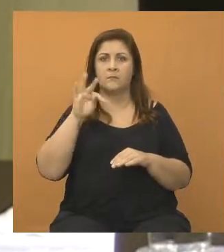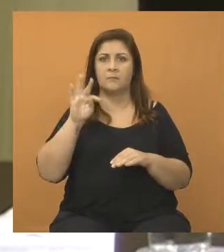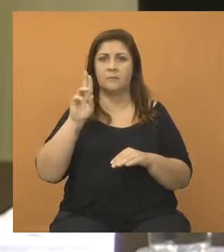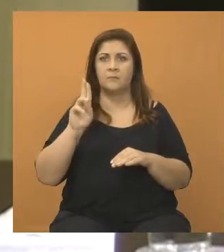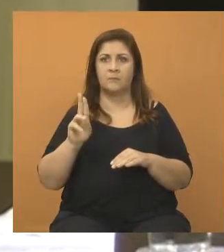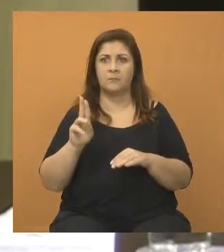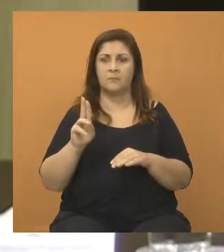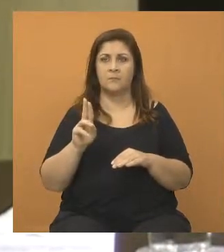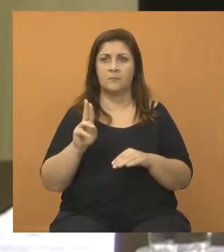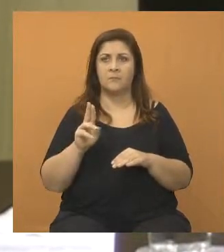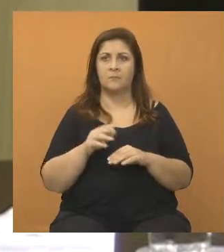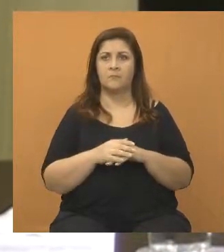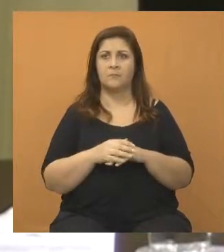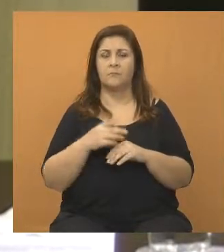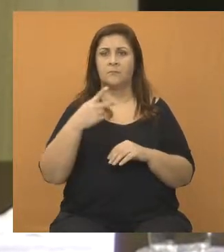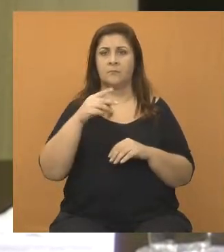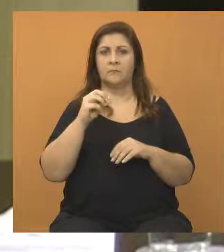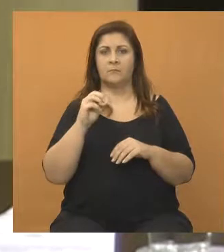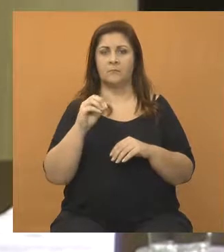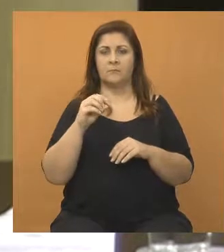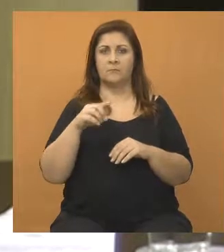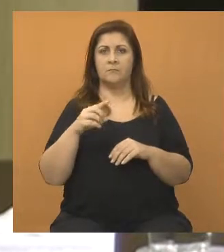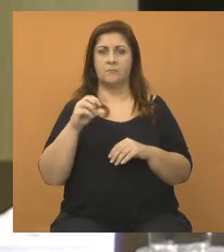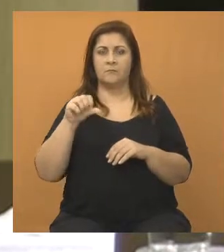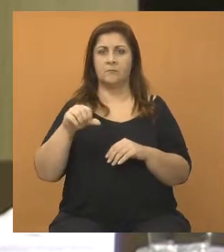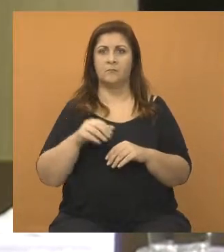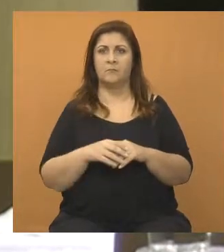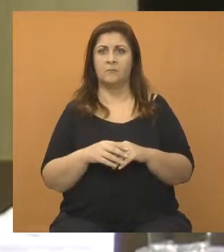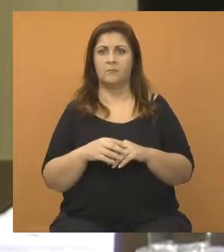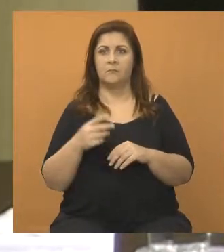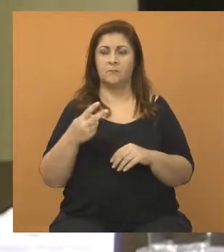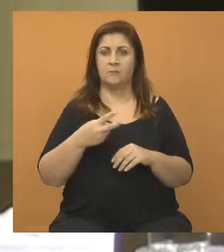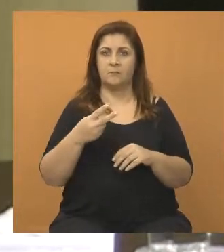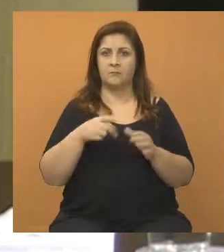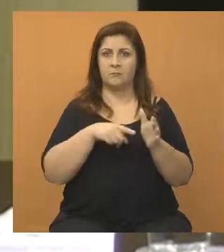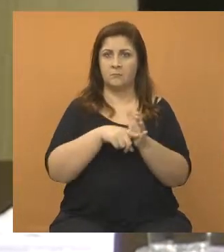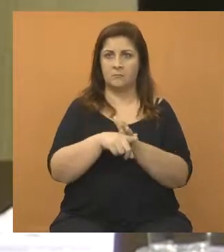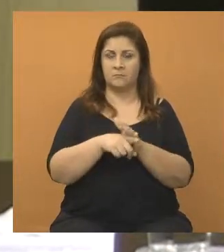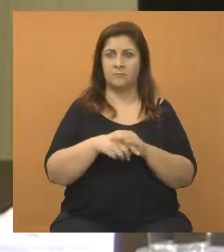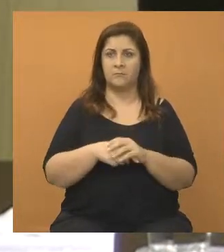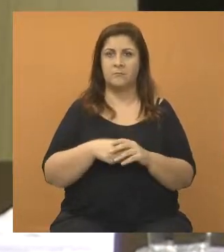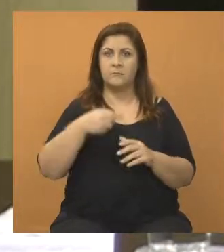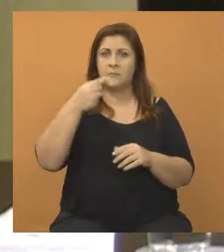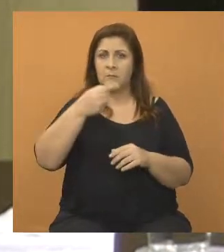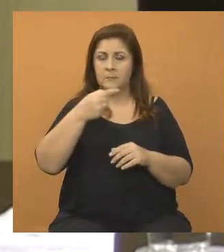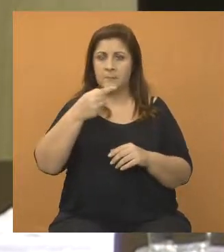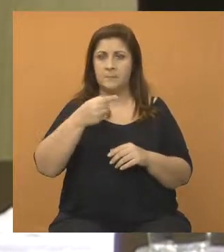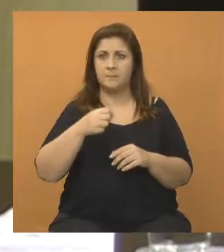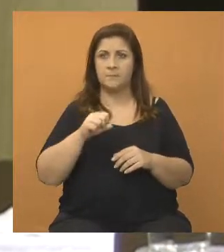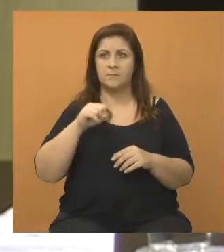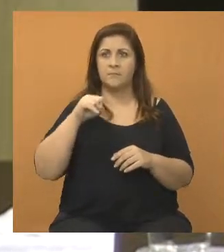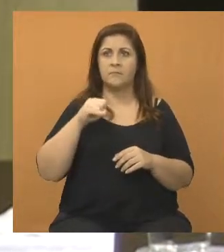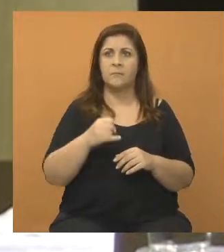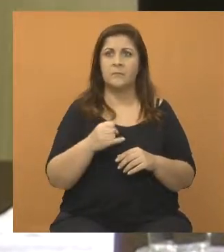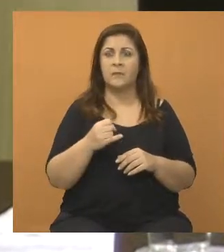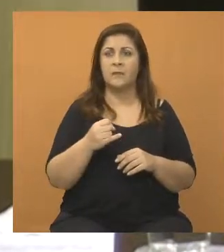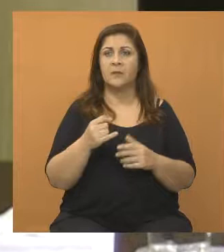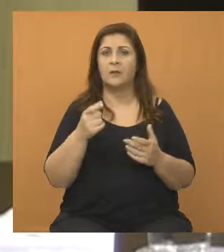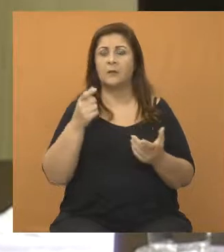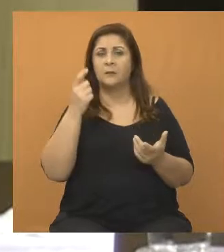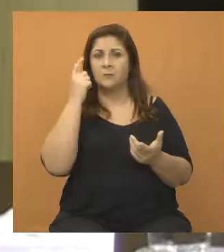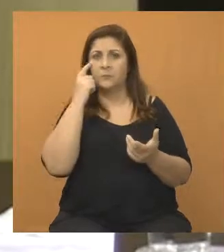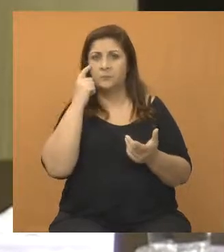2019. E daí eu tenho duas questões nesse quesito. A primeira, se vocês estão